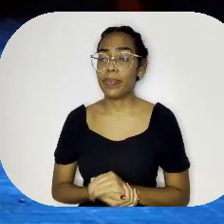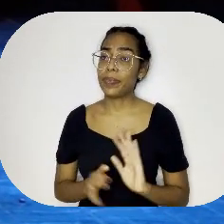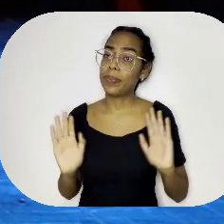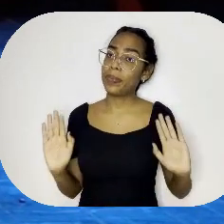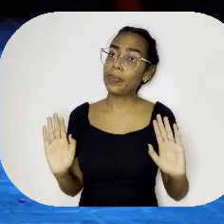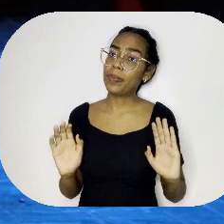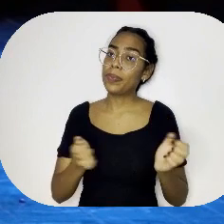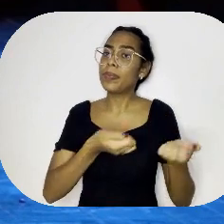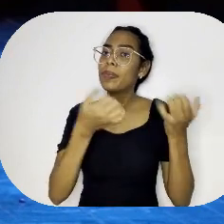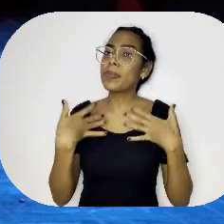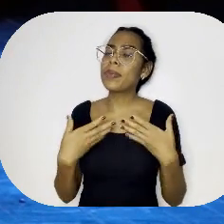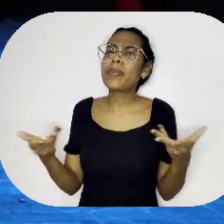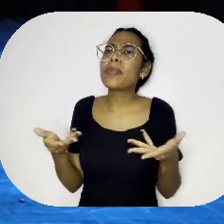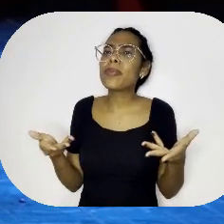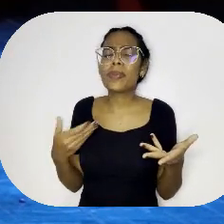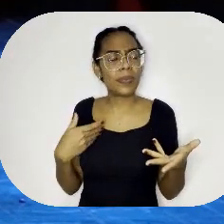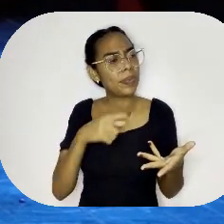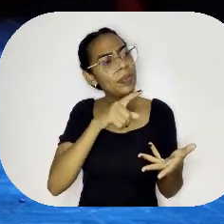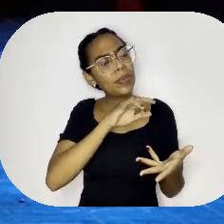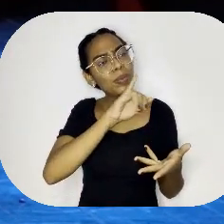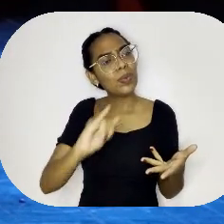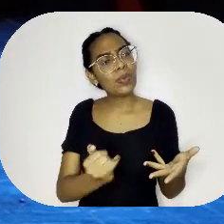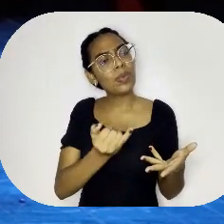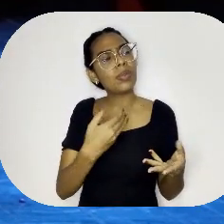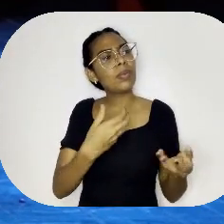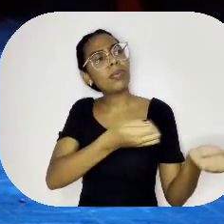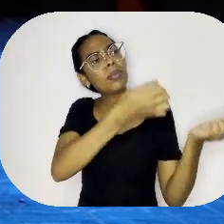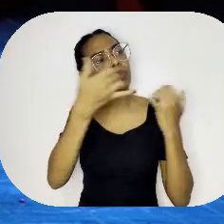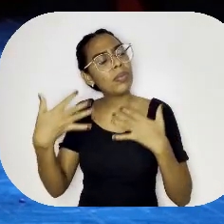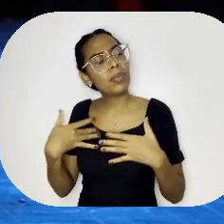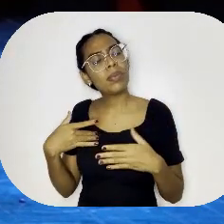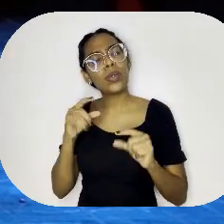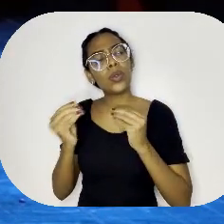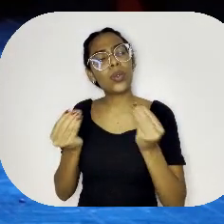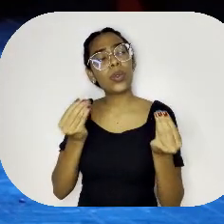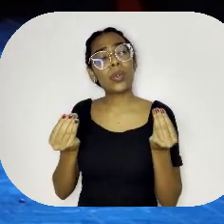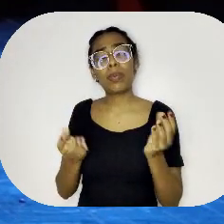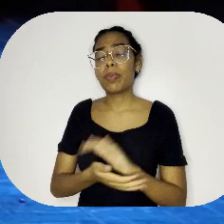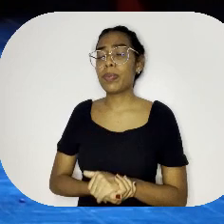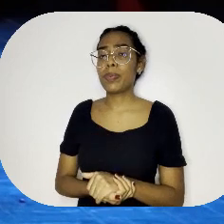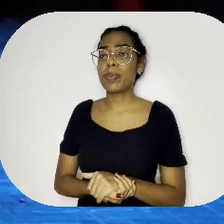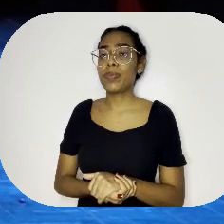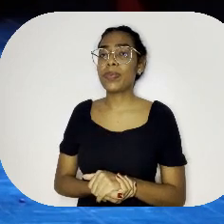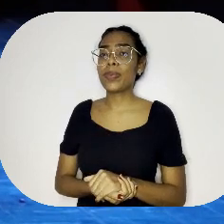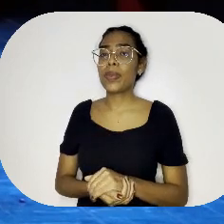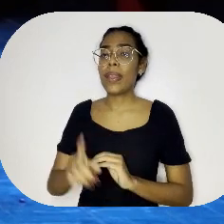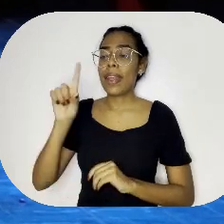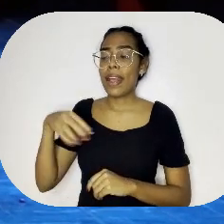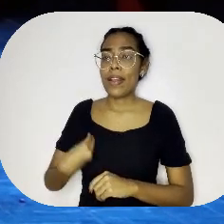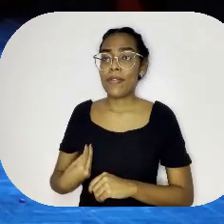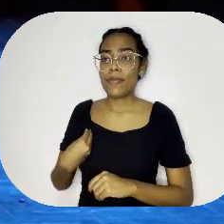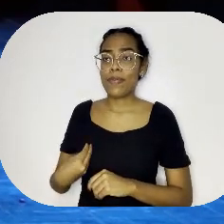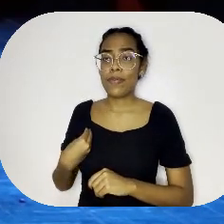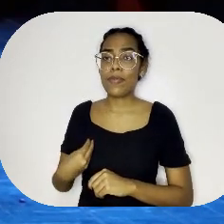Então me diz aí, José. E aí, José, e você? Qual é mesmo teu engajamento político e social? Está vivo, hein? Sobrevivência